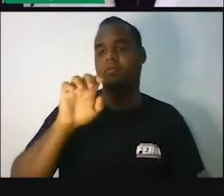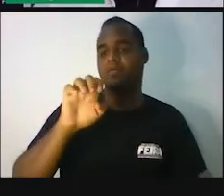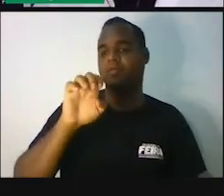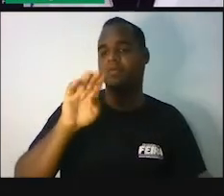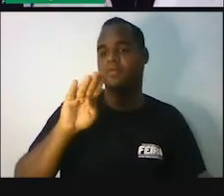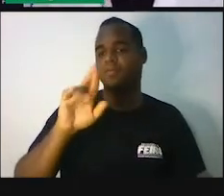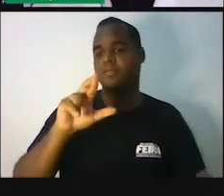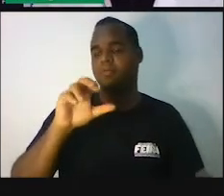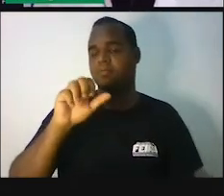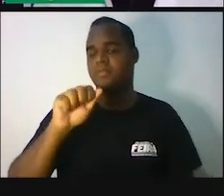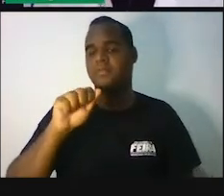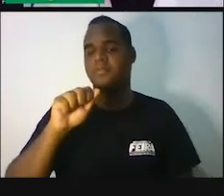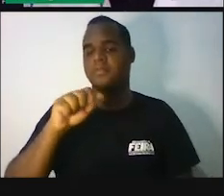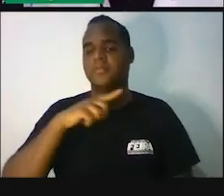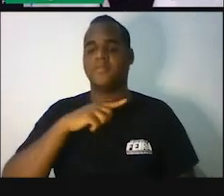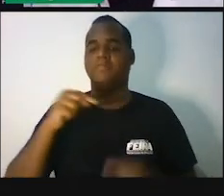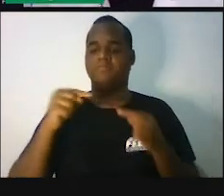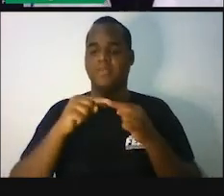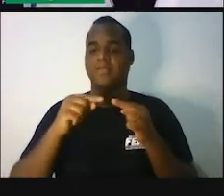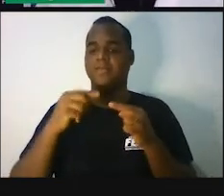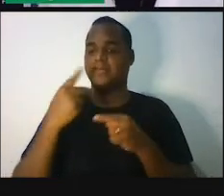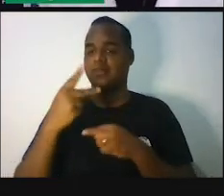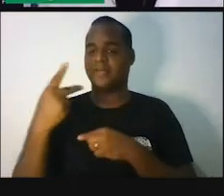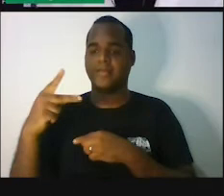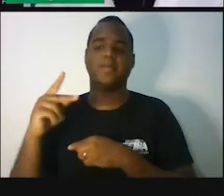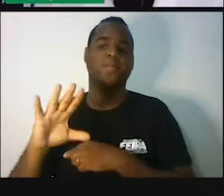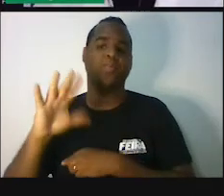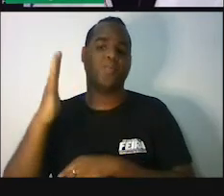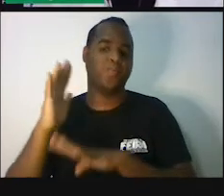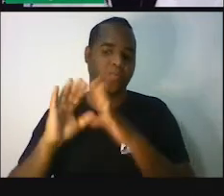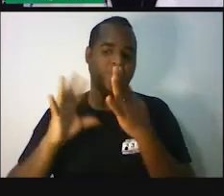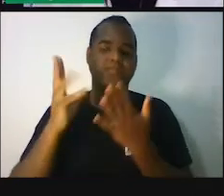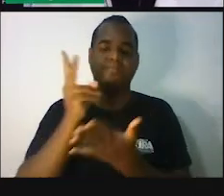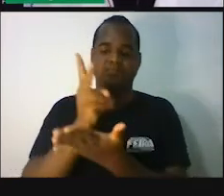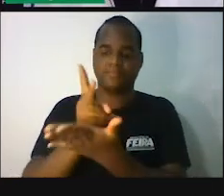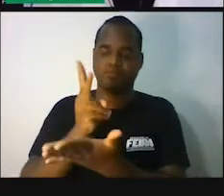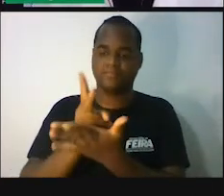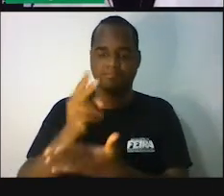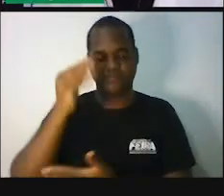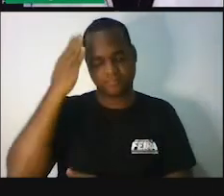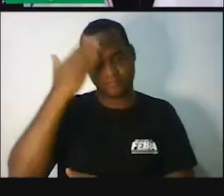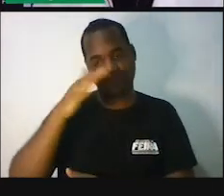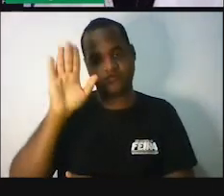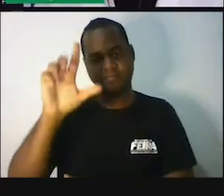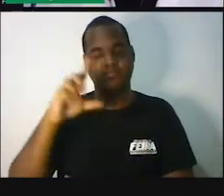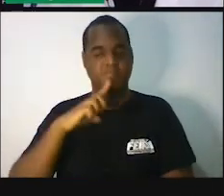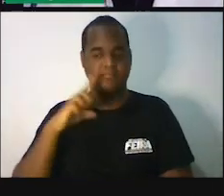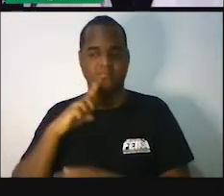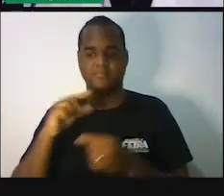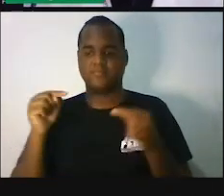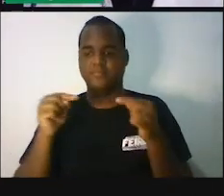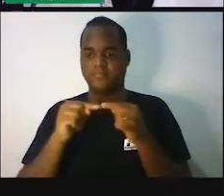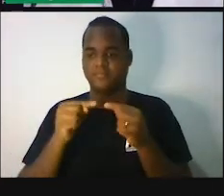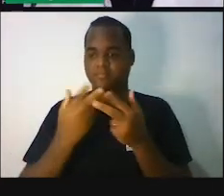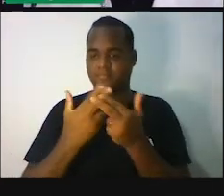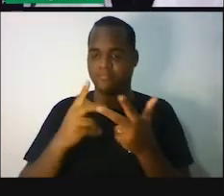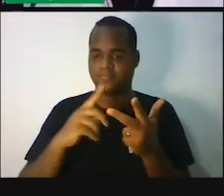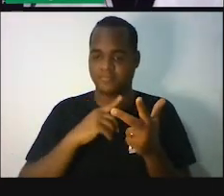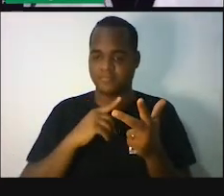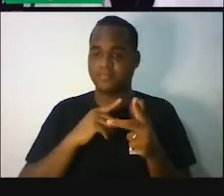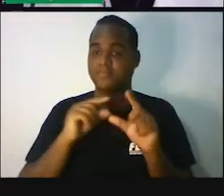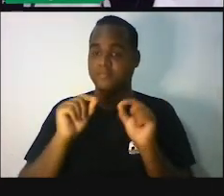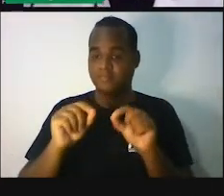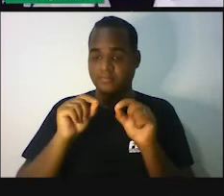com situações cotidianas. A prova disso é o texto escrito na tumba